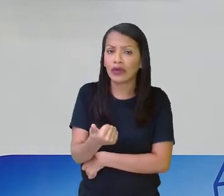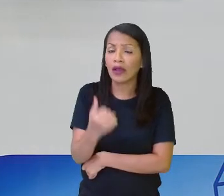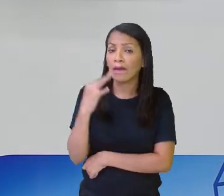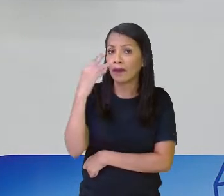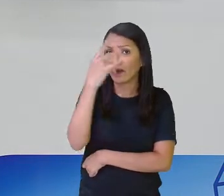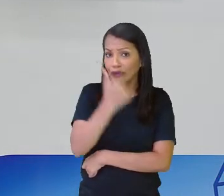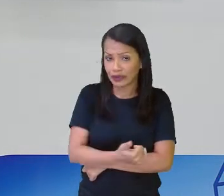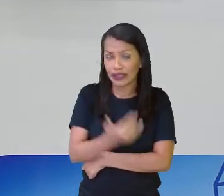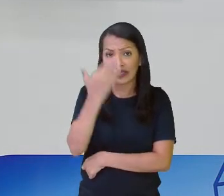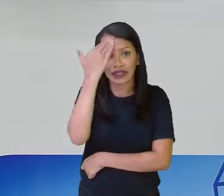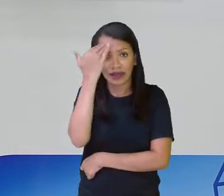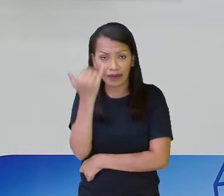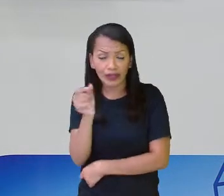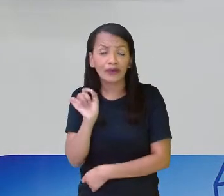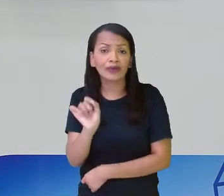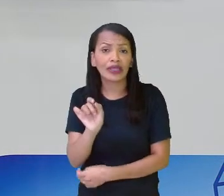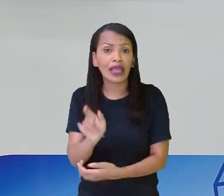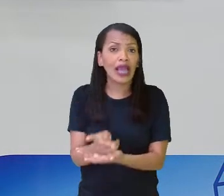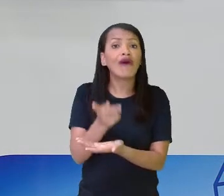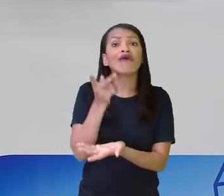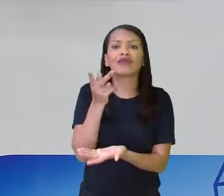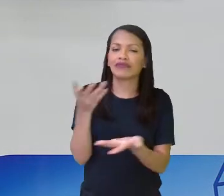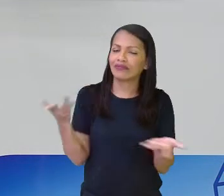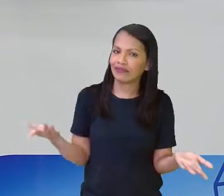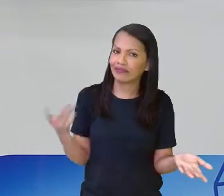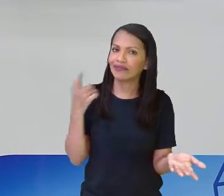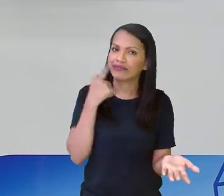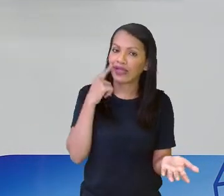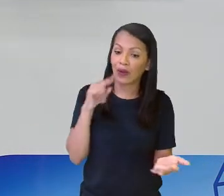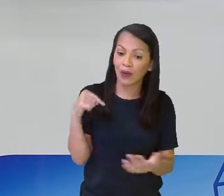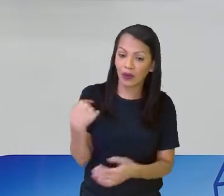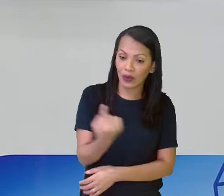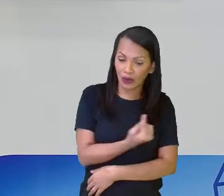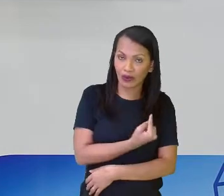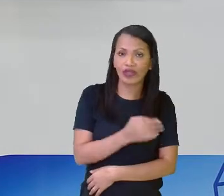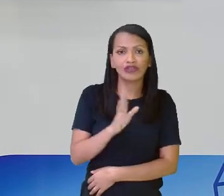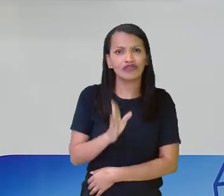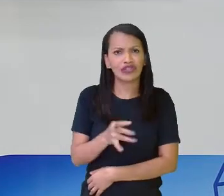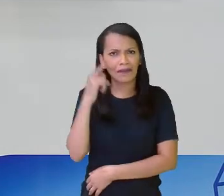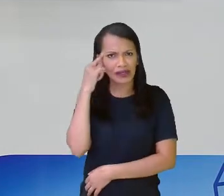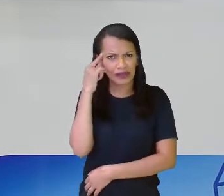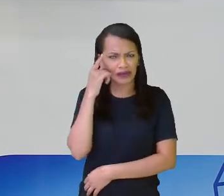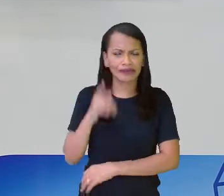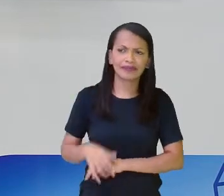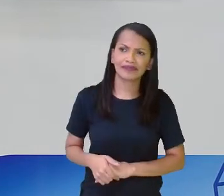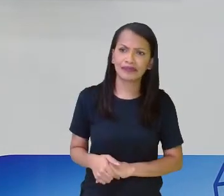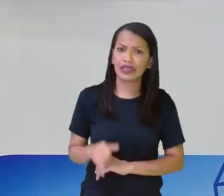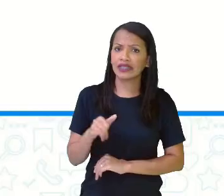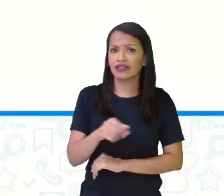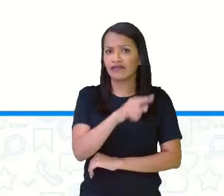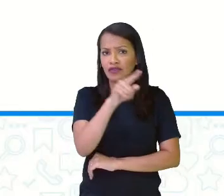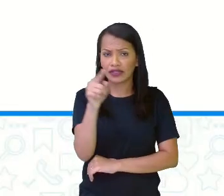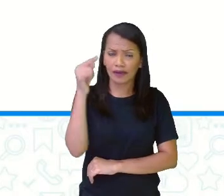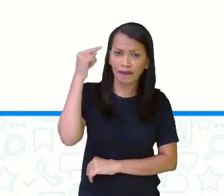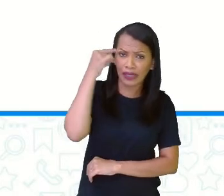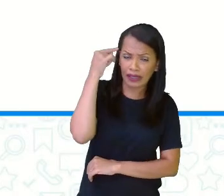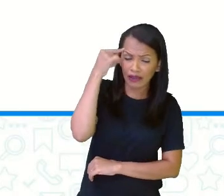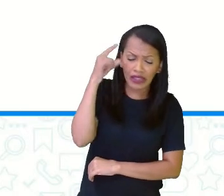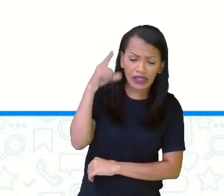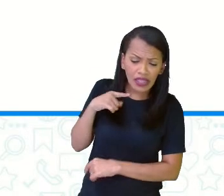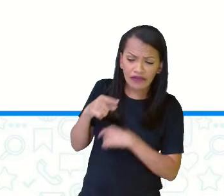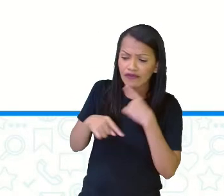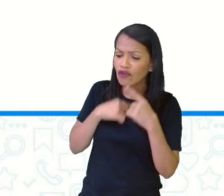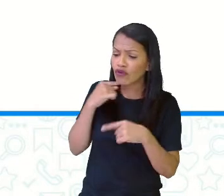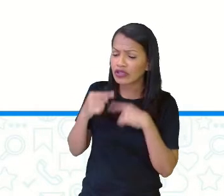porque deixa a gente sabendo do que está acontecendo, né, ao nosso redor. Já pensou? Se você pensou, teve